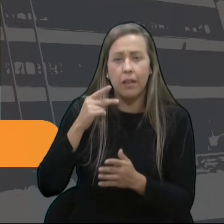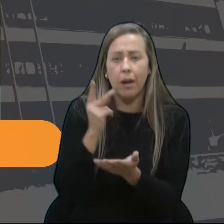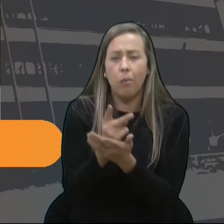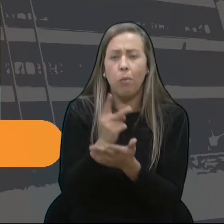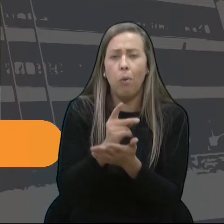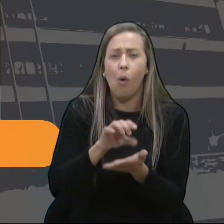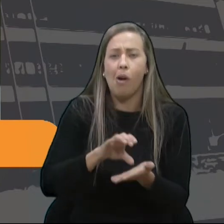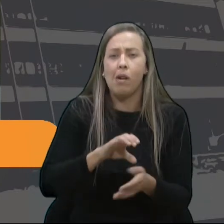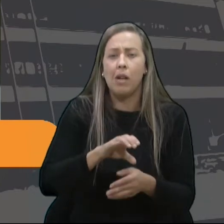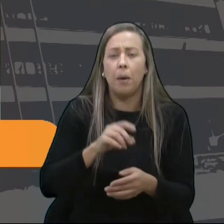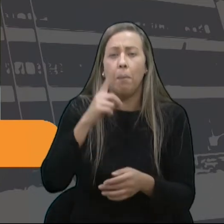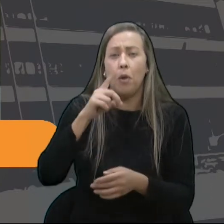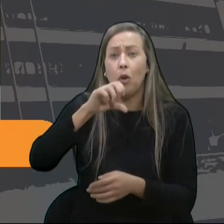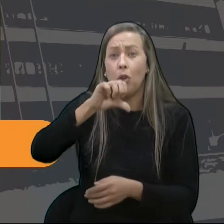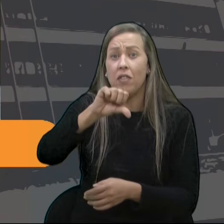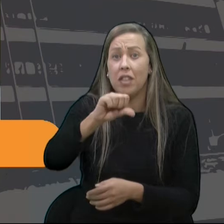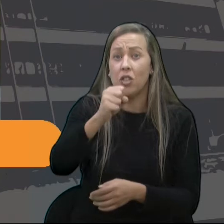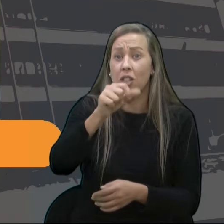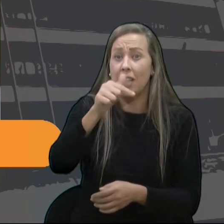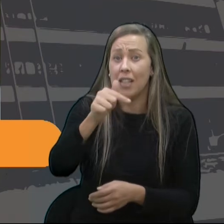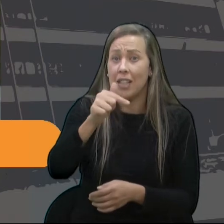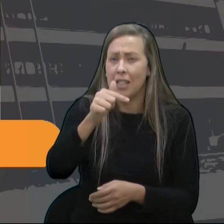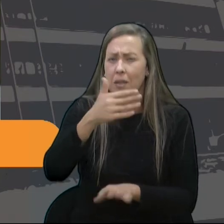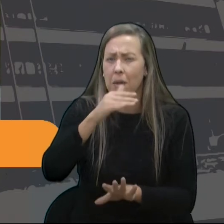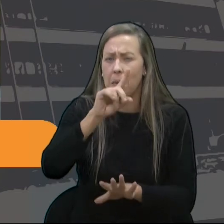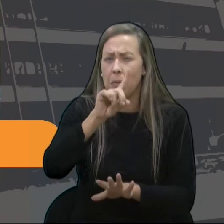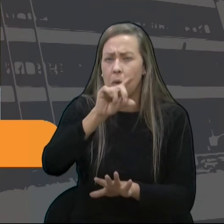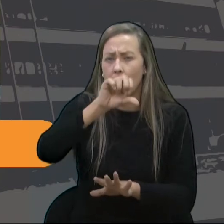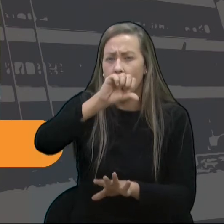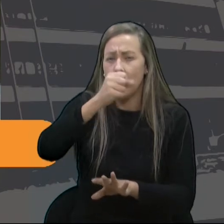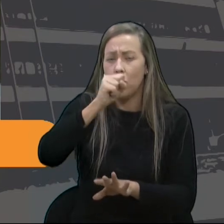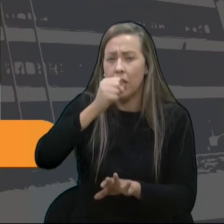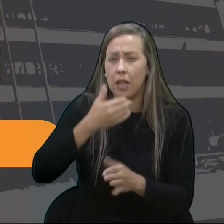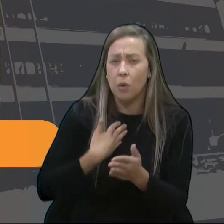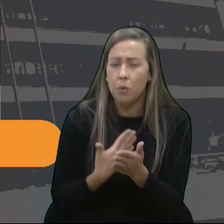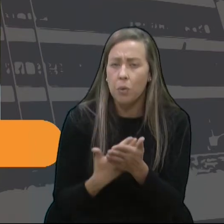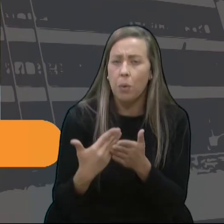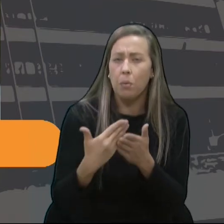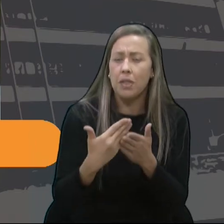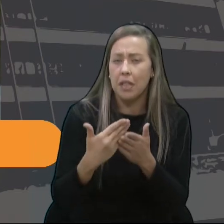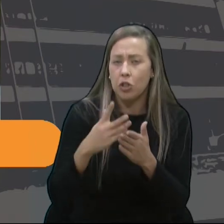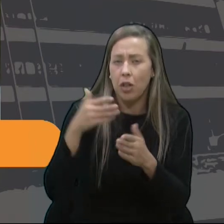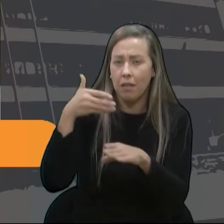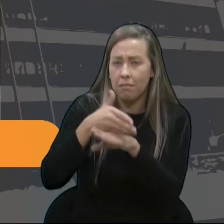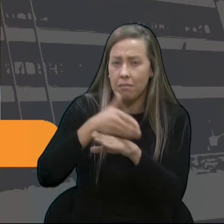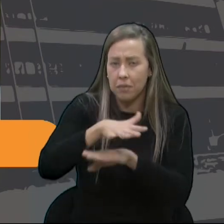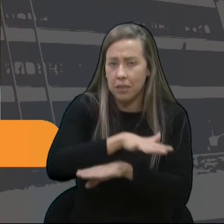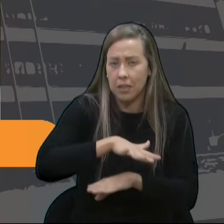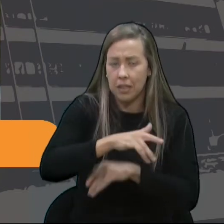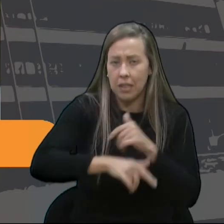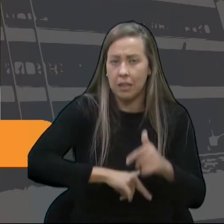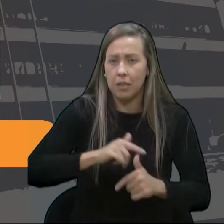Constituinte, 1987, 1988, é